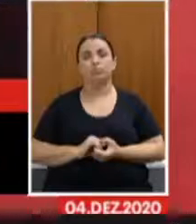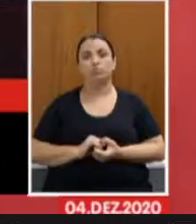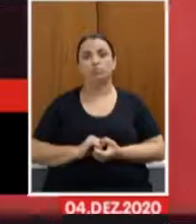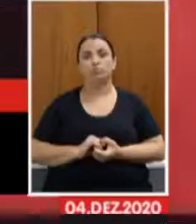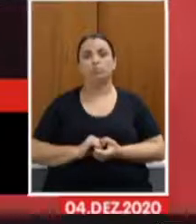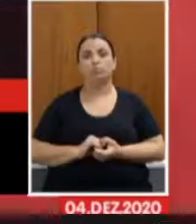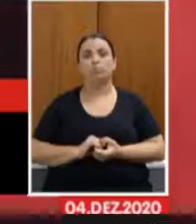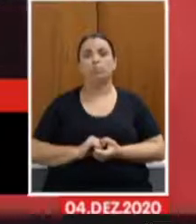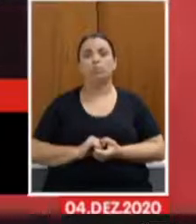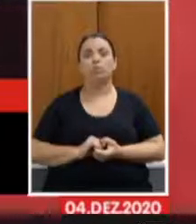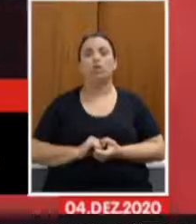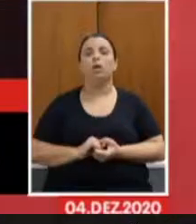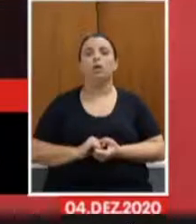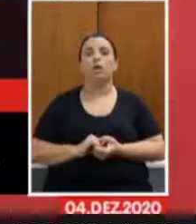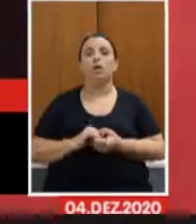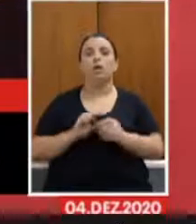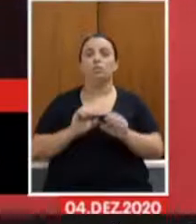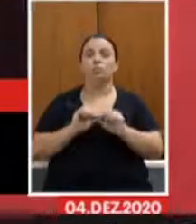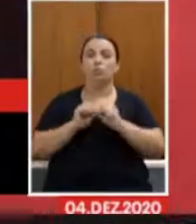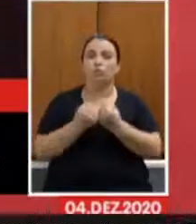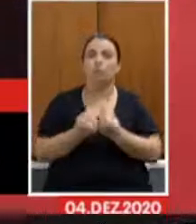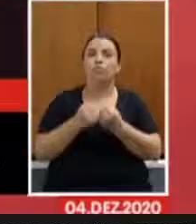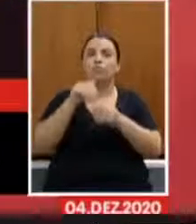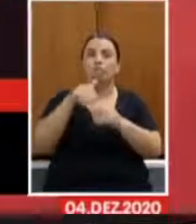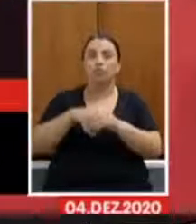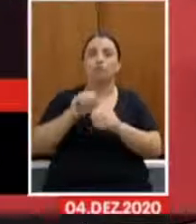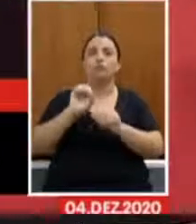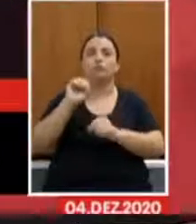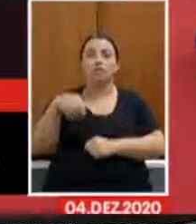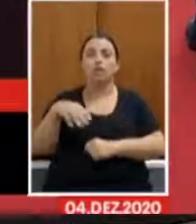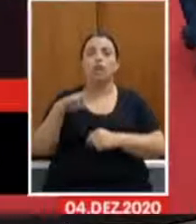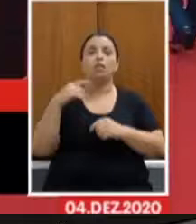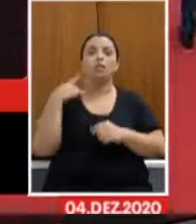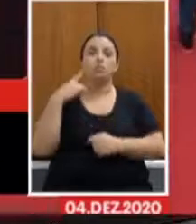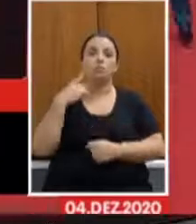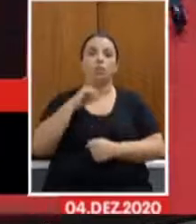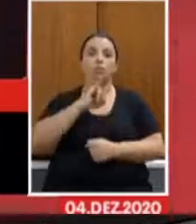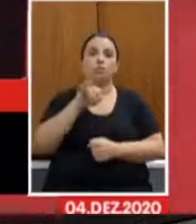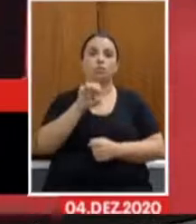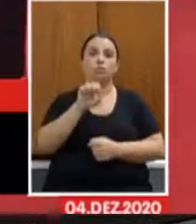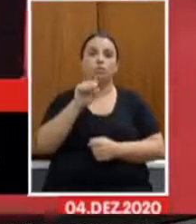Registro o voto sim no projeto anterior do deputado doutor Jean Freire.